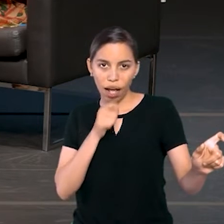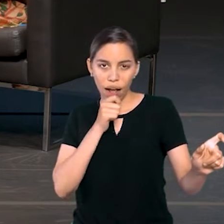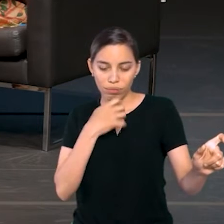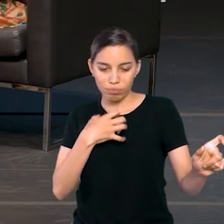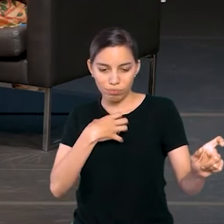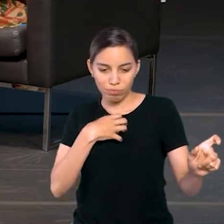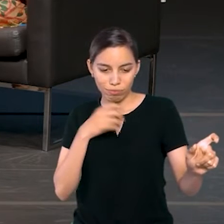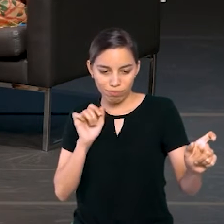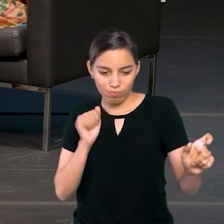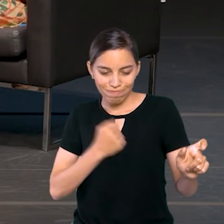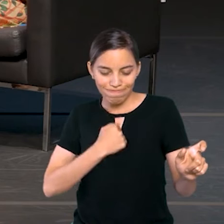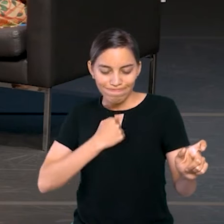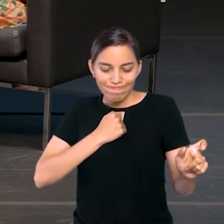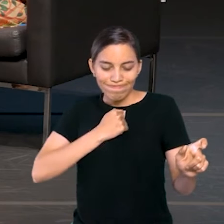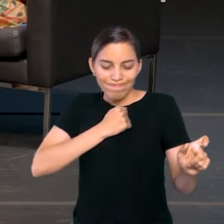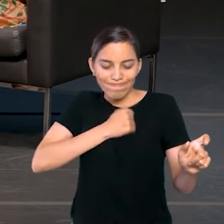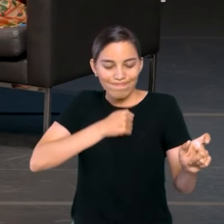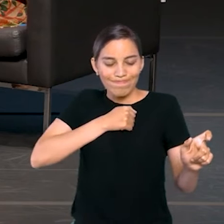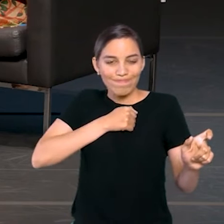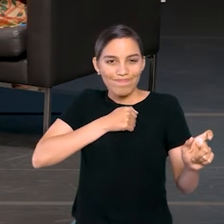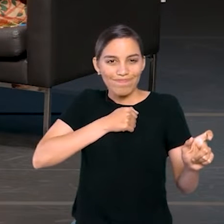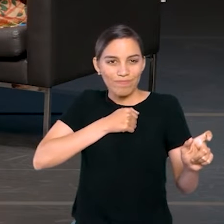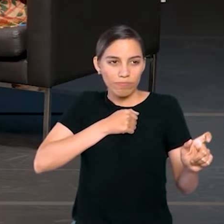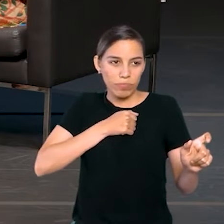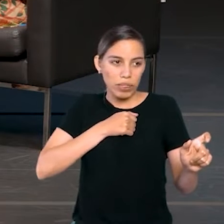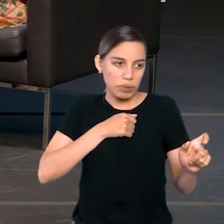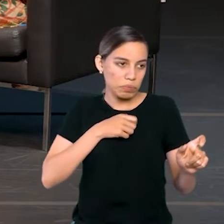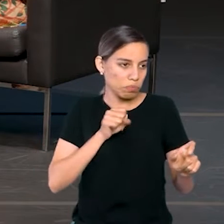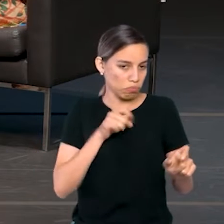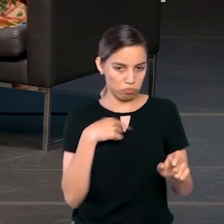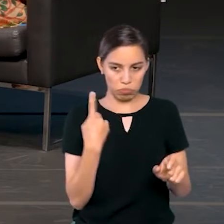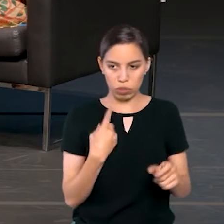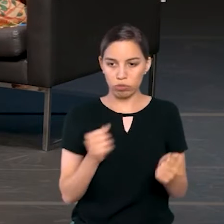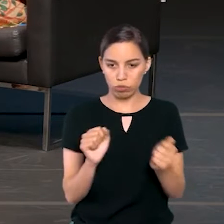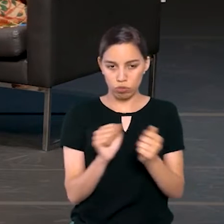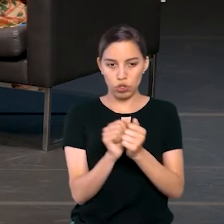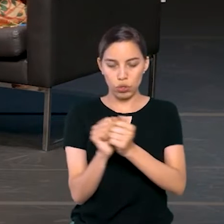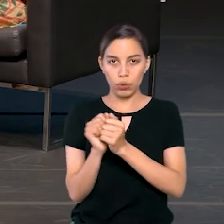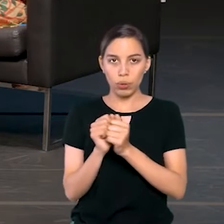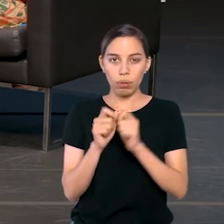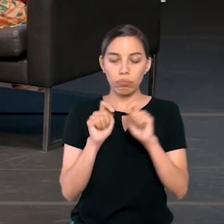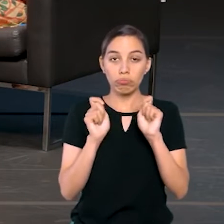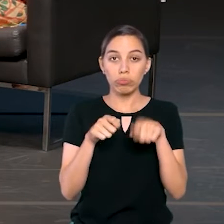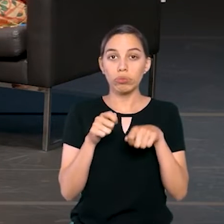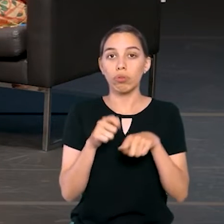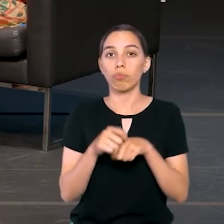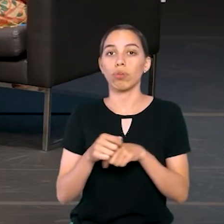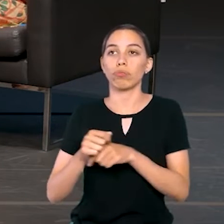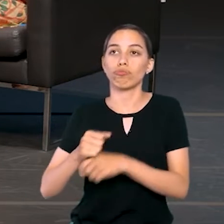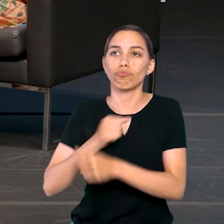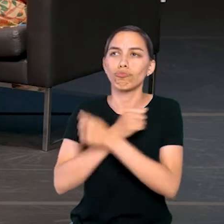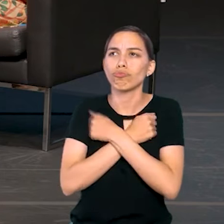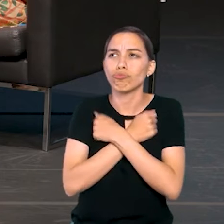carinho do nosso coletivo pode chegar para ele, ainda que ele não esteja exatamente aqui conosco.